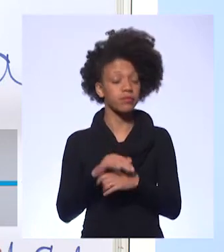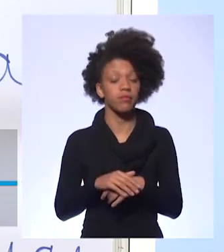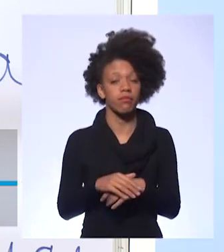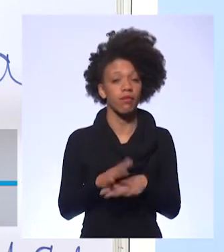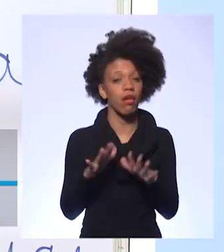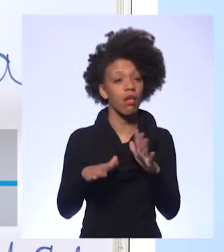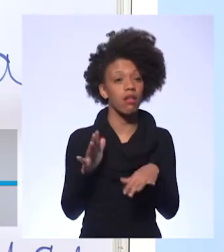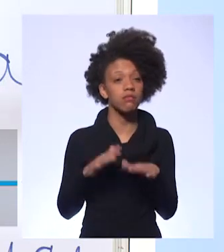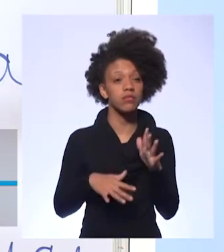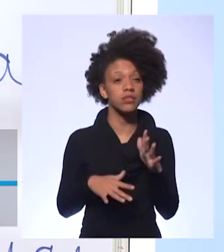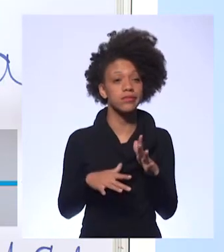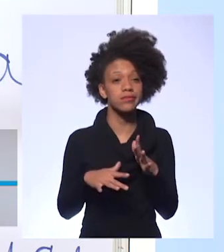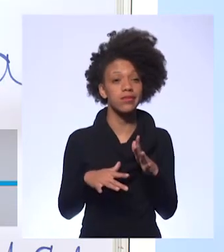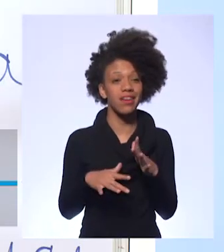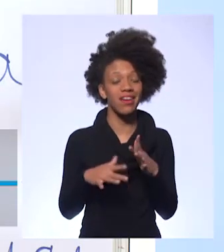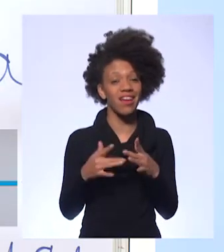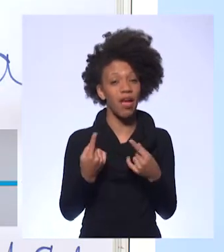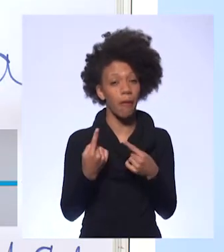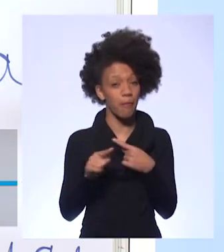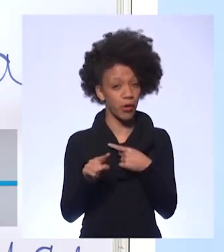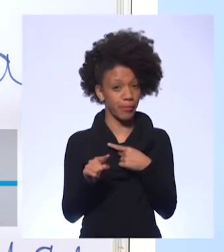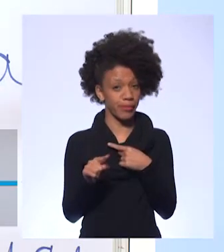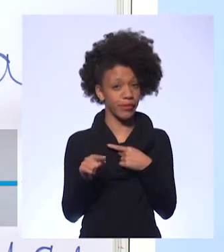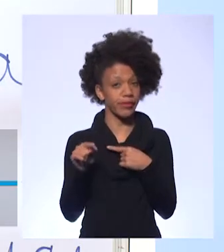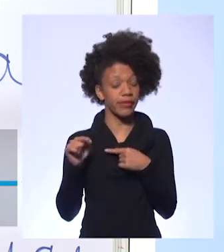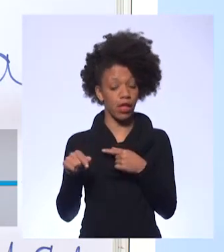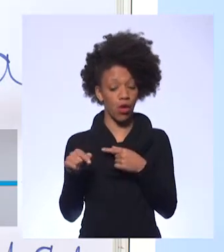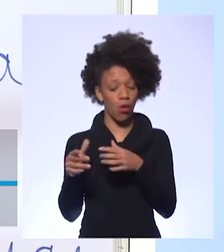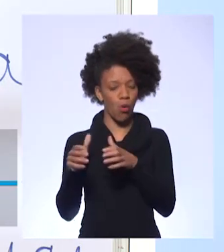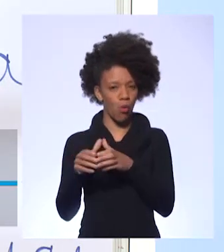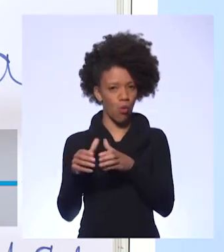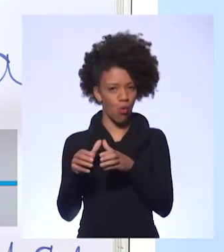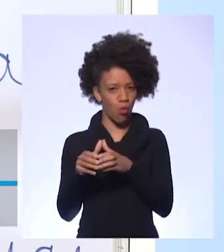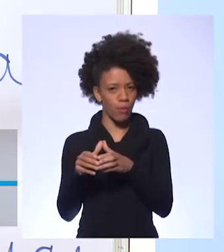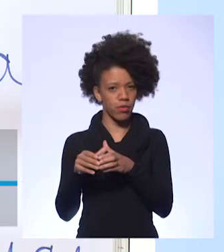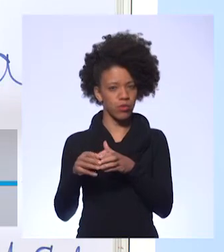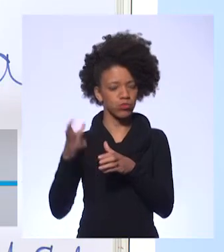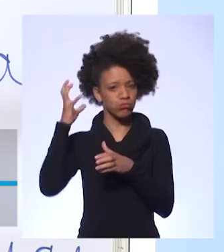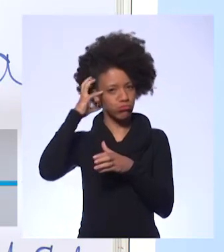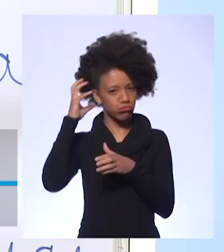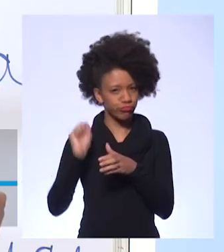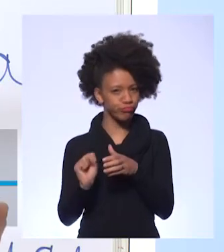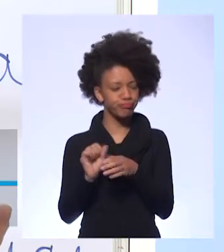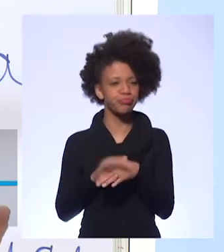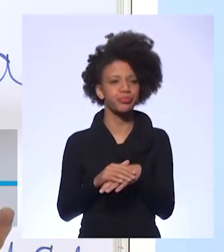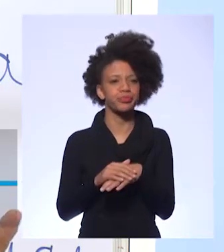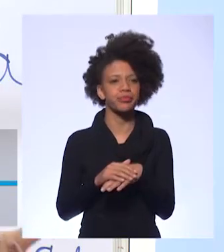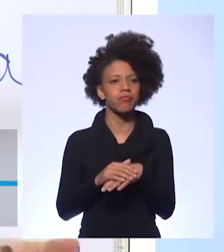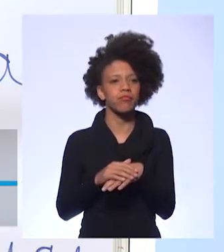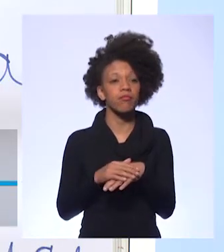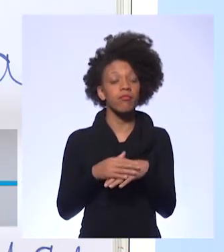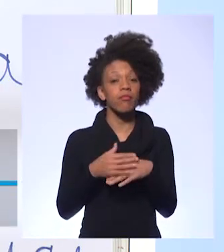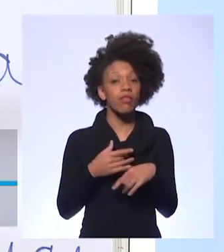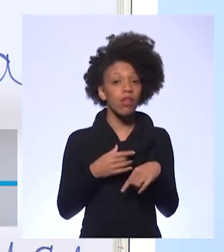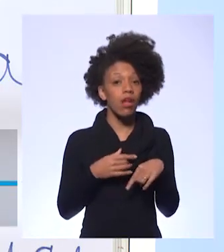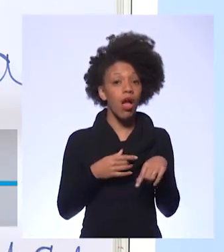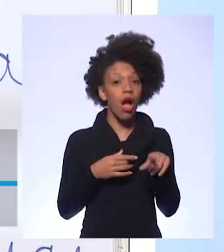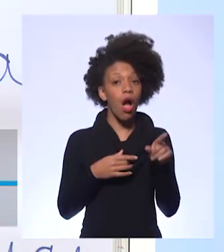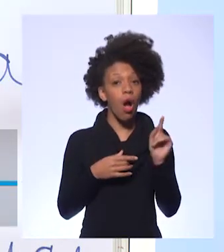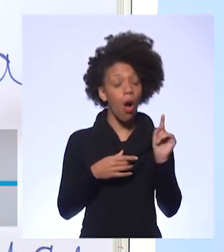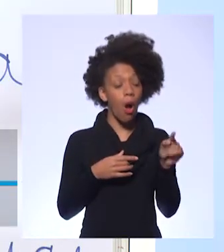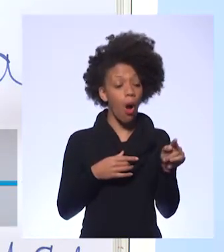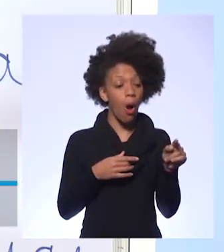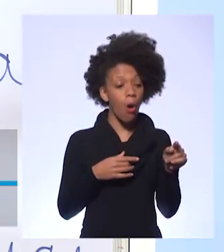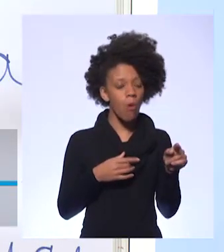com atitudes não muito elegantes com a comunidade ali do Mato Grosso o Imperador ele tá no Rio de Janeiro